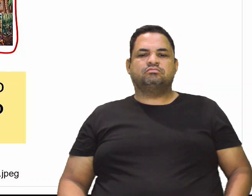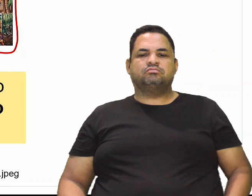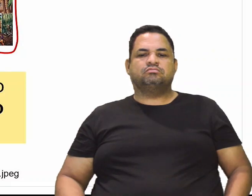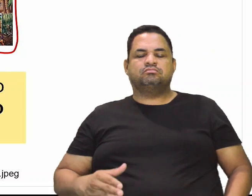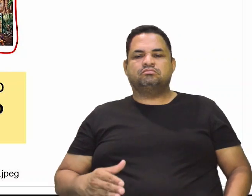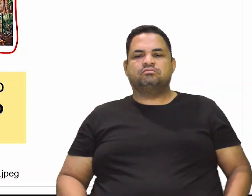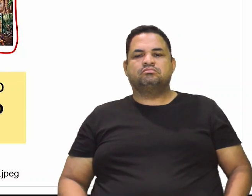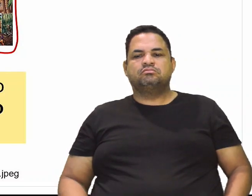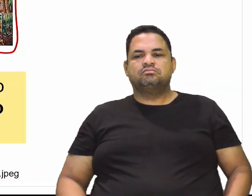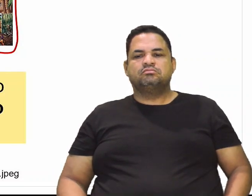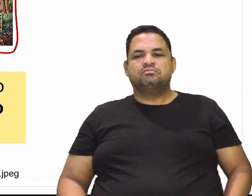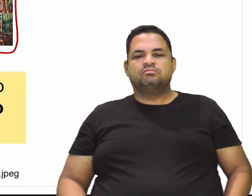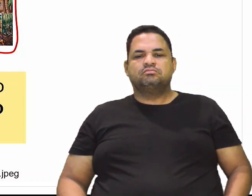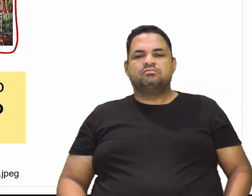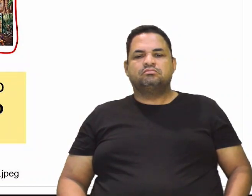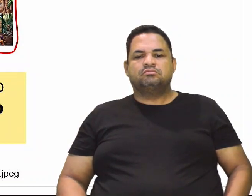aí eles